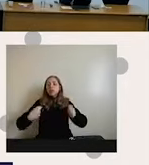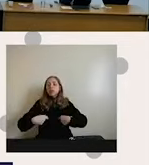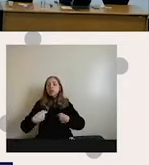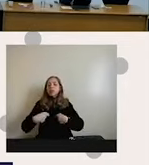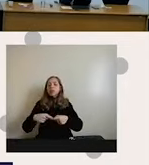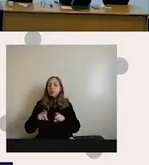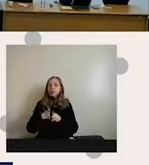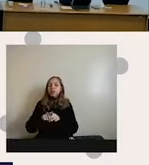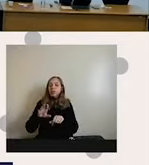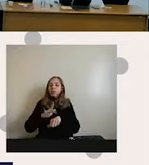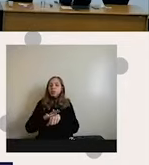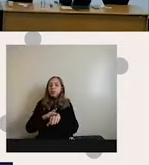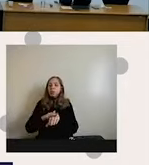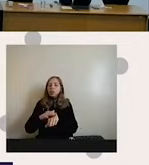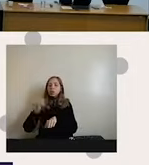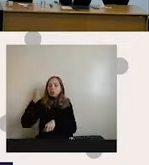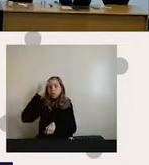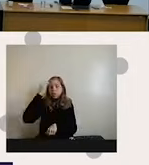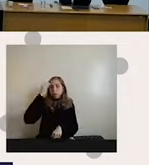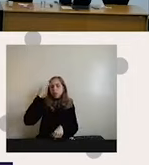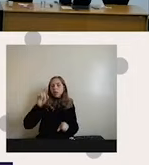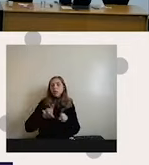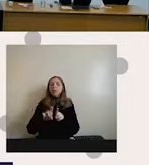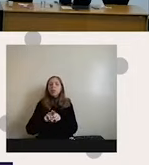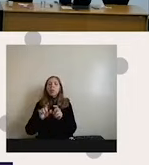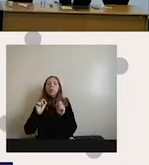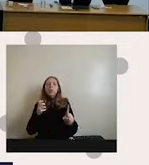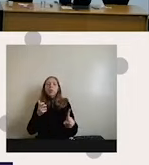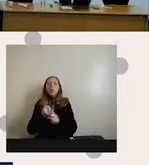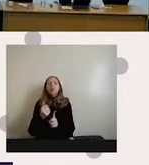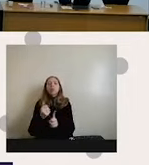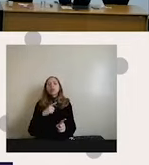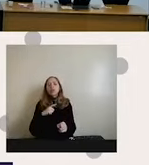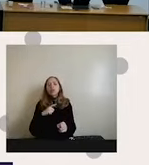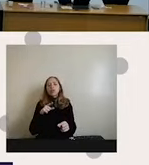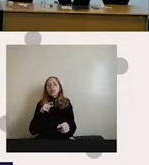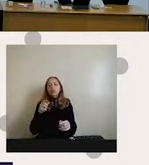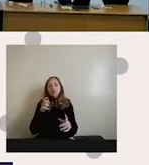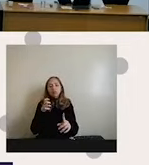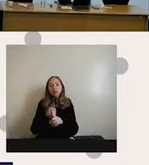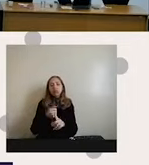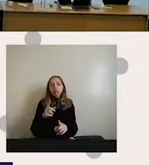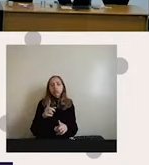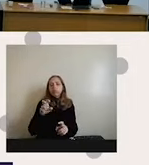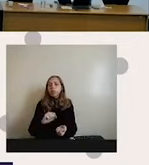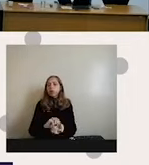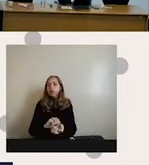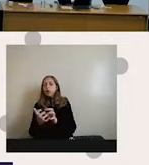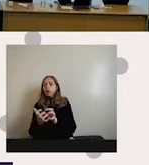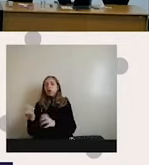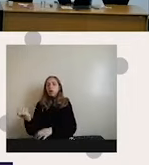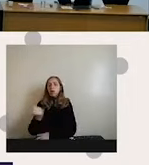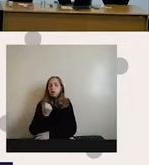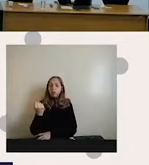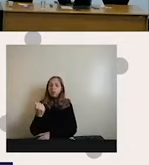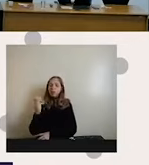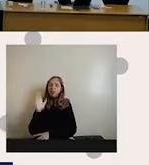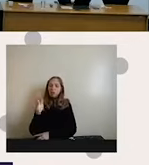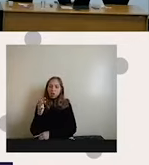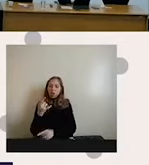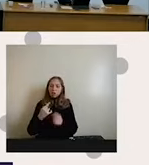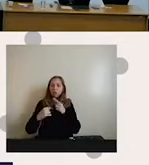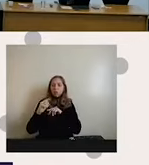como provocador de um distúrbio ou agravador, né? Ou seja, é uma questão que para nós já é superada nesse sentido, se